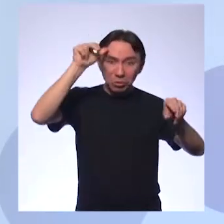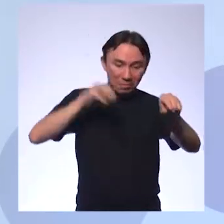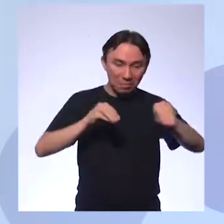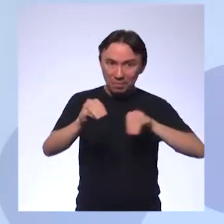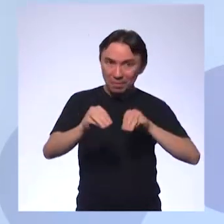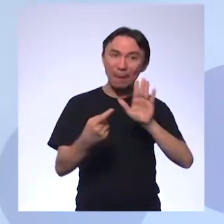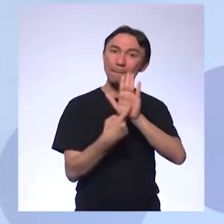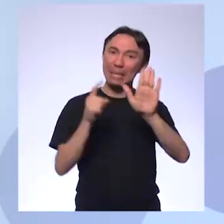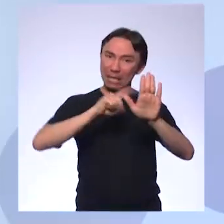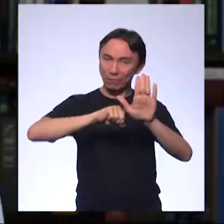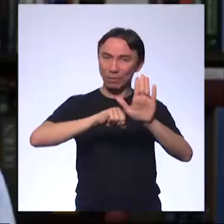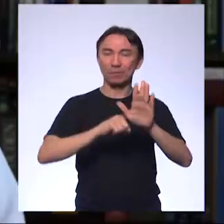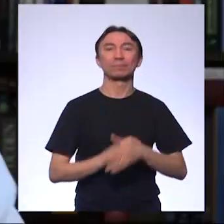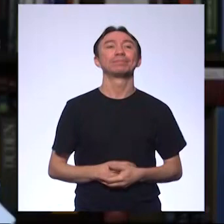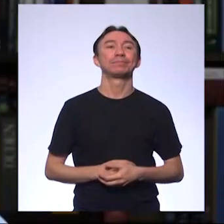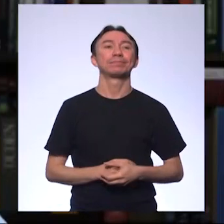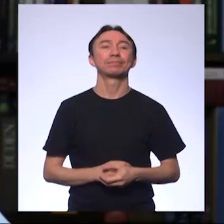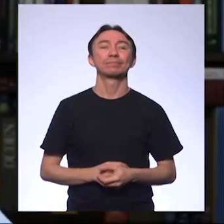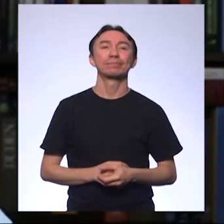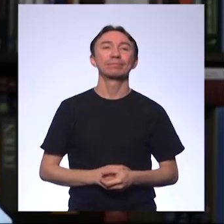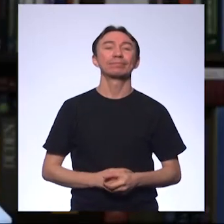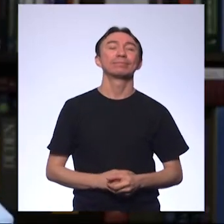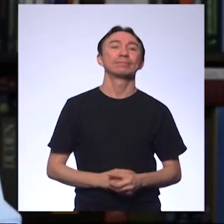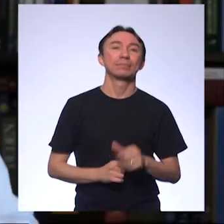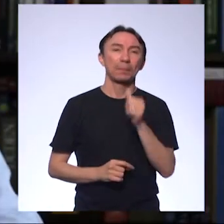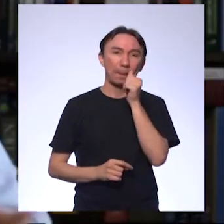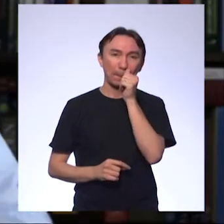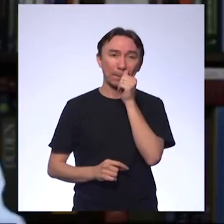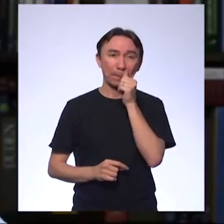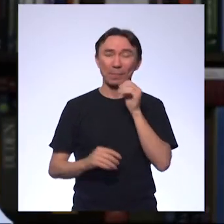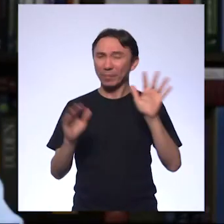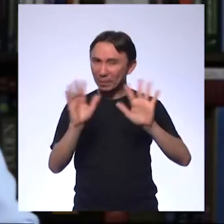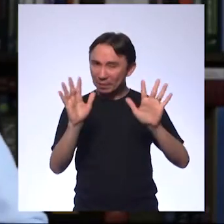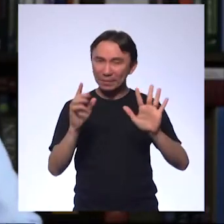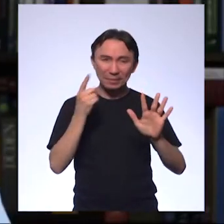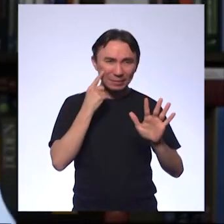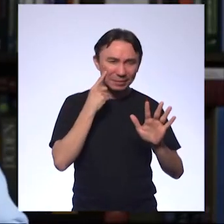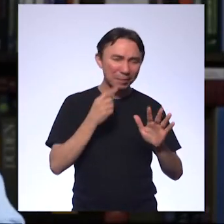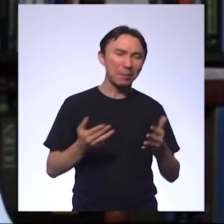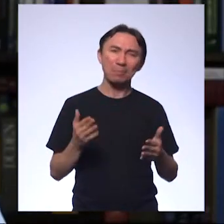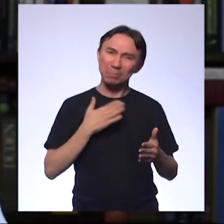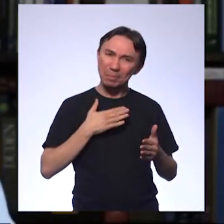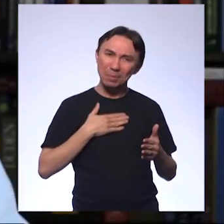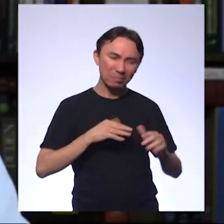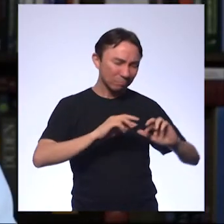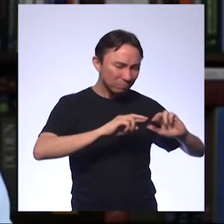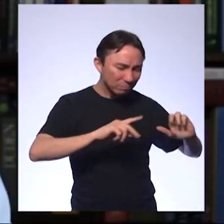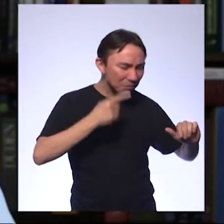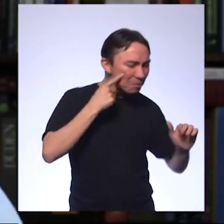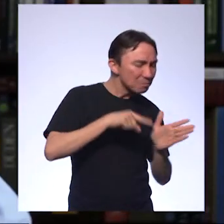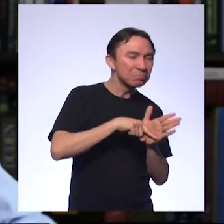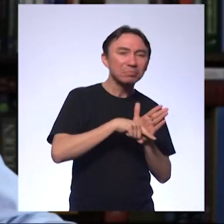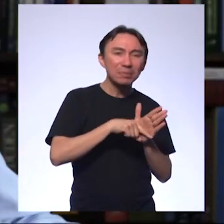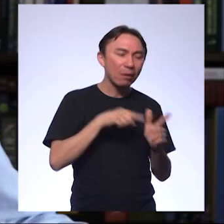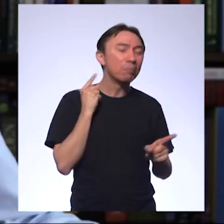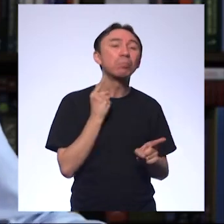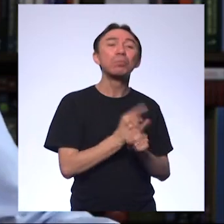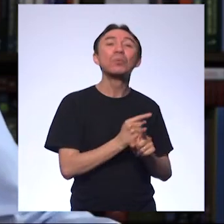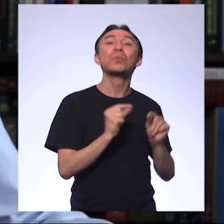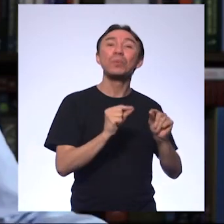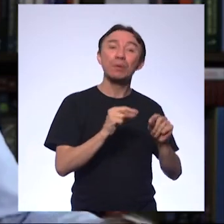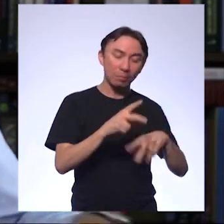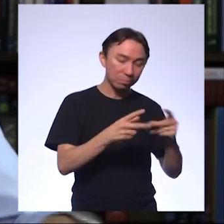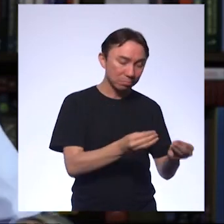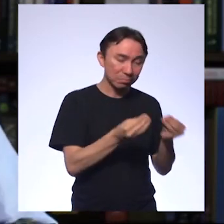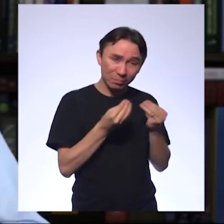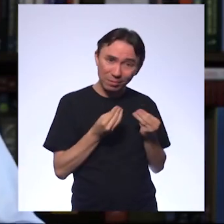lá? Olá. Revirando aqui meus guardados, as minhas coisas, eu encontrei um presente que eu